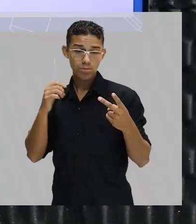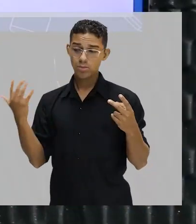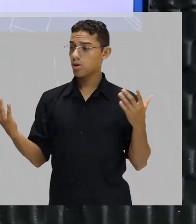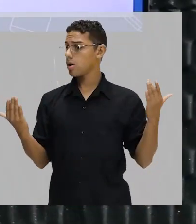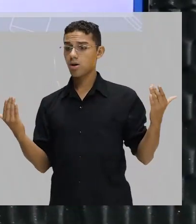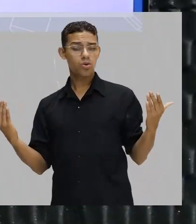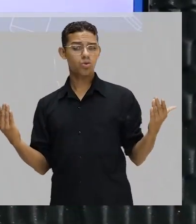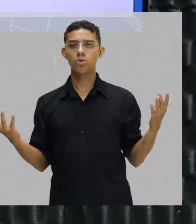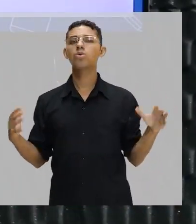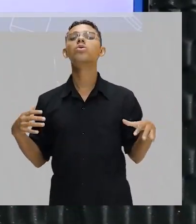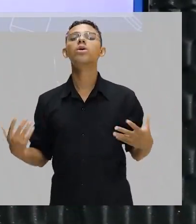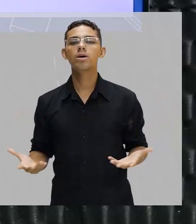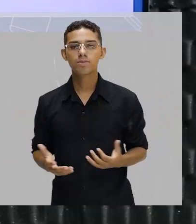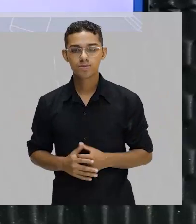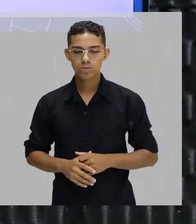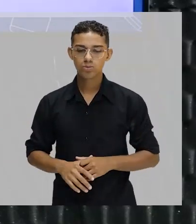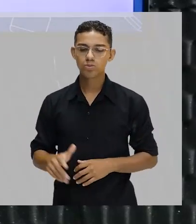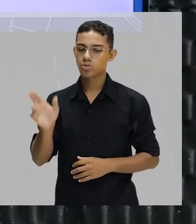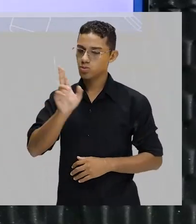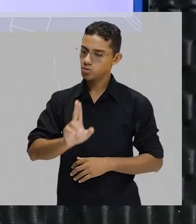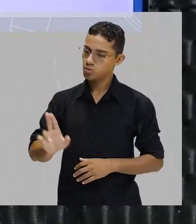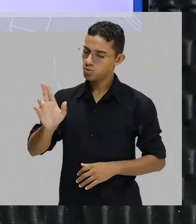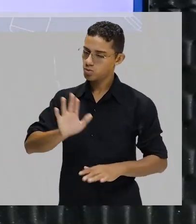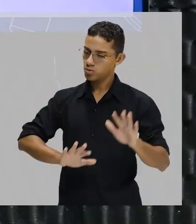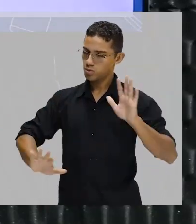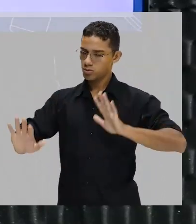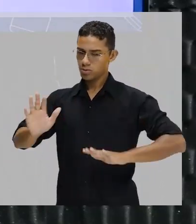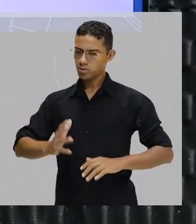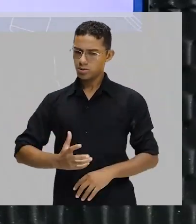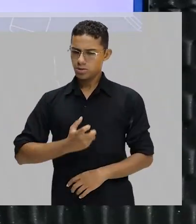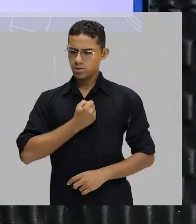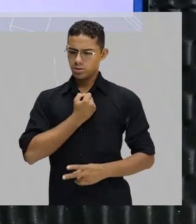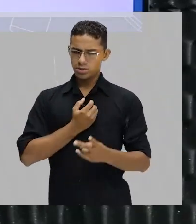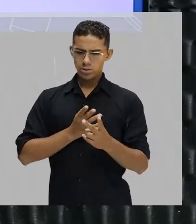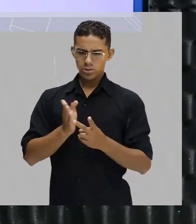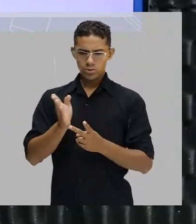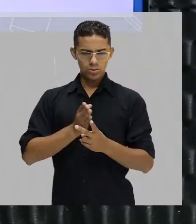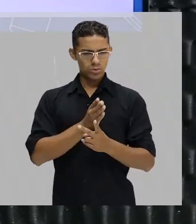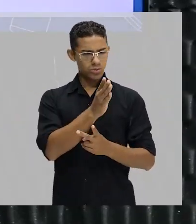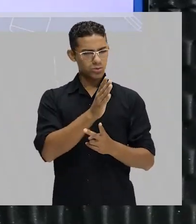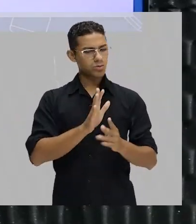né? Então, tentem utilizar de forma que não cause uma ambiguidade.